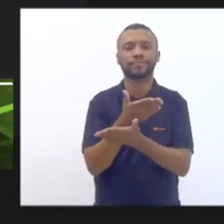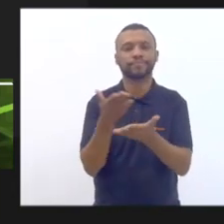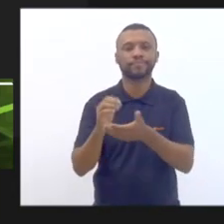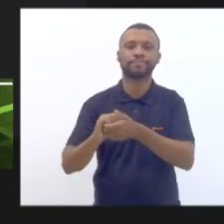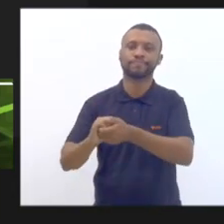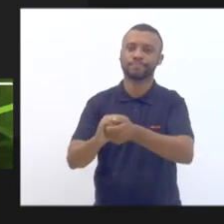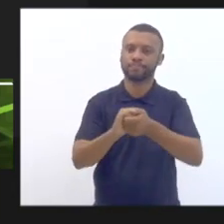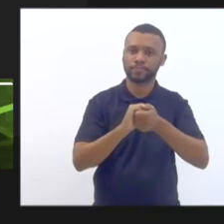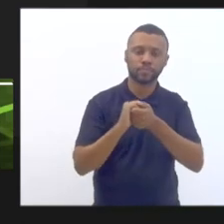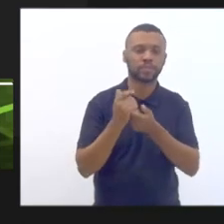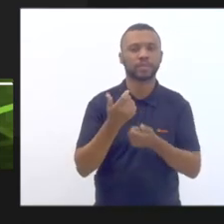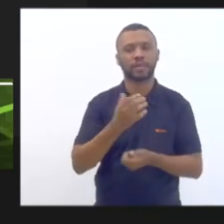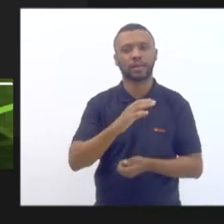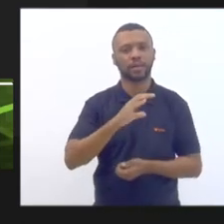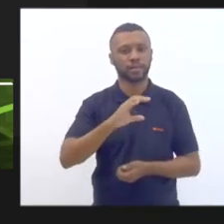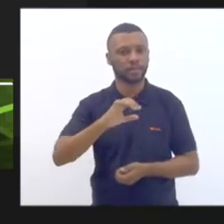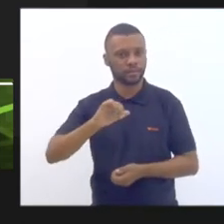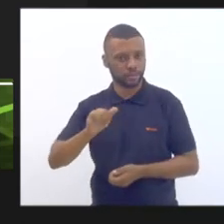companheiros da CCJ.